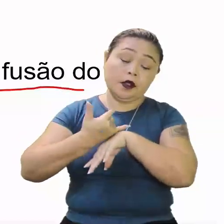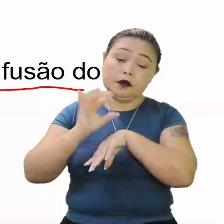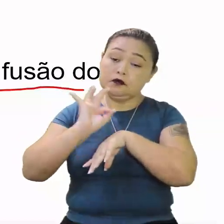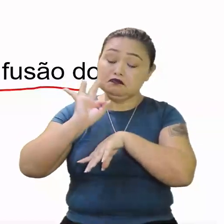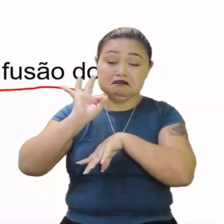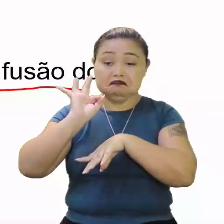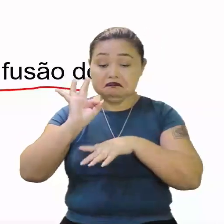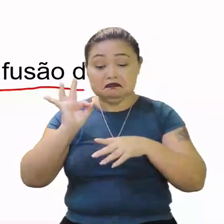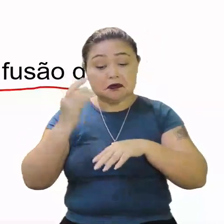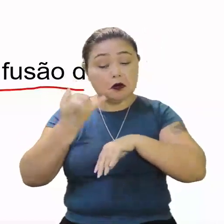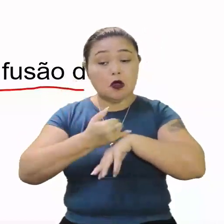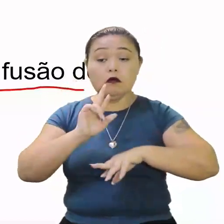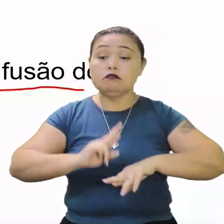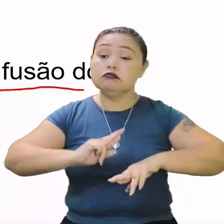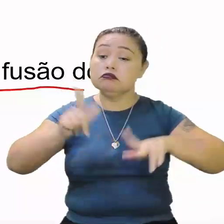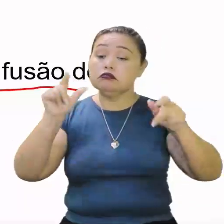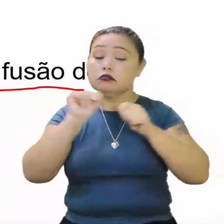atingir